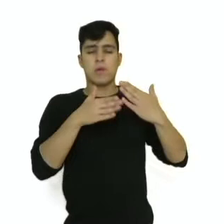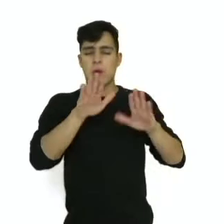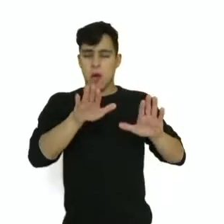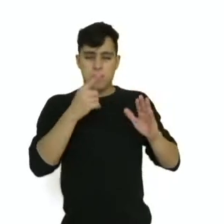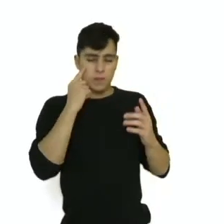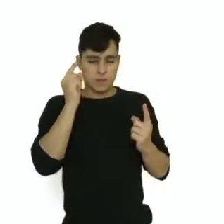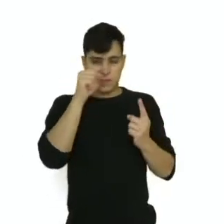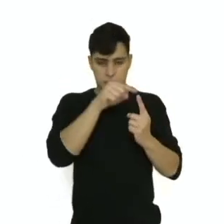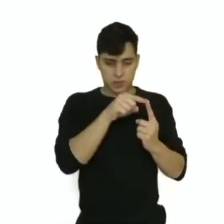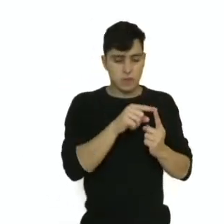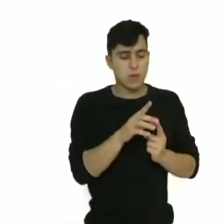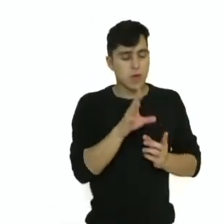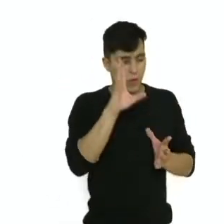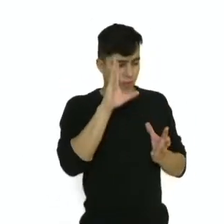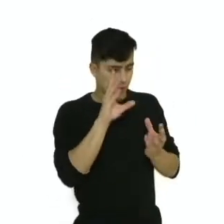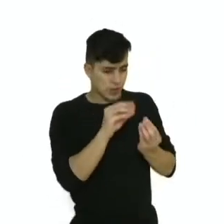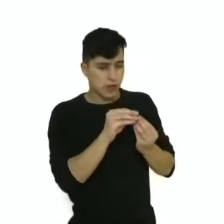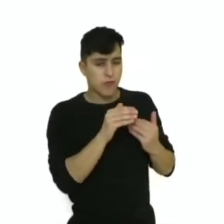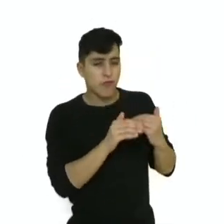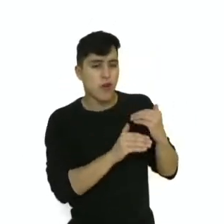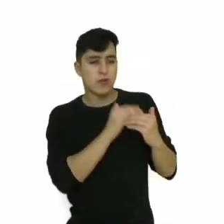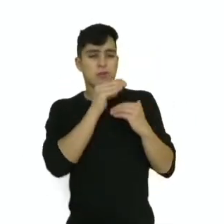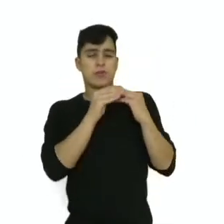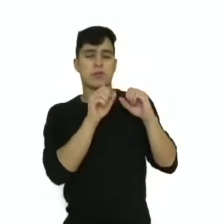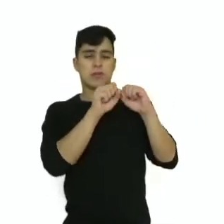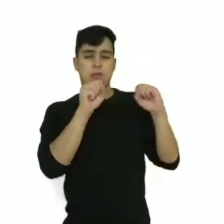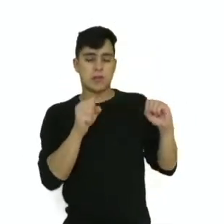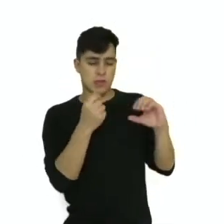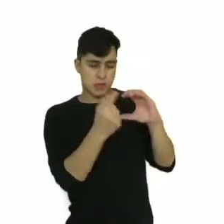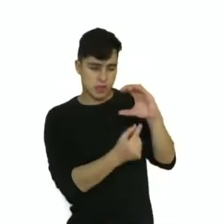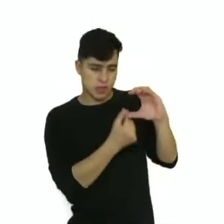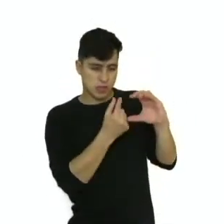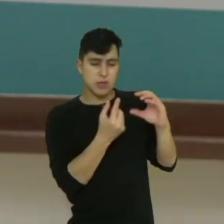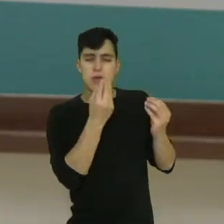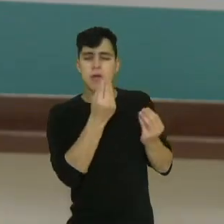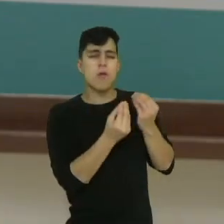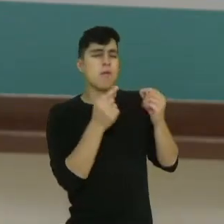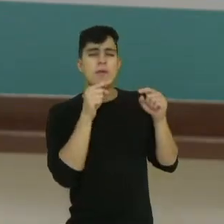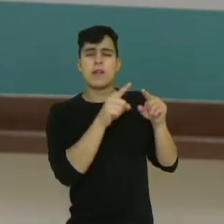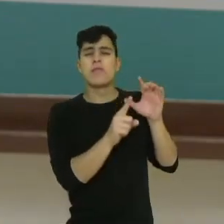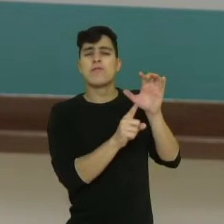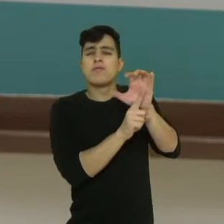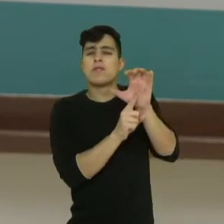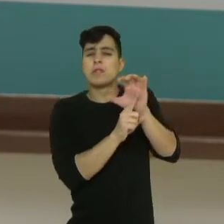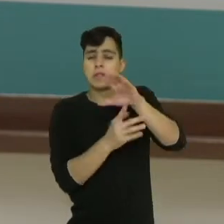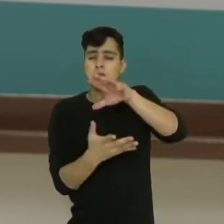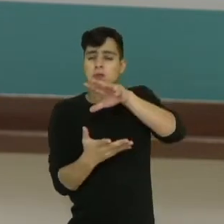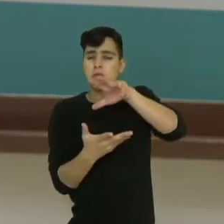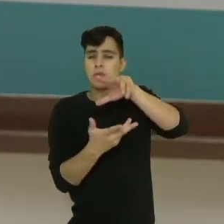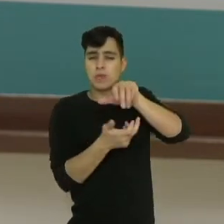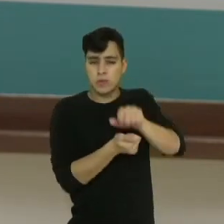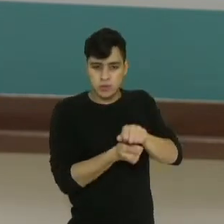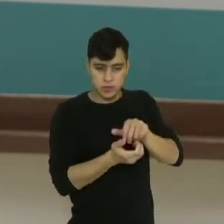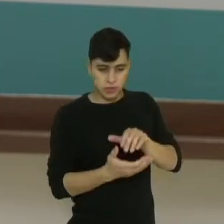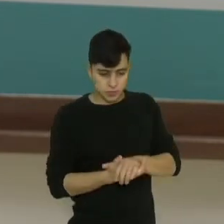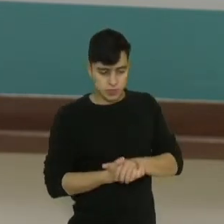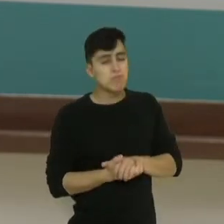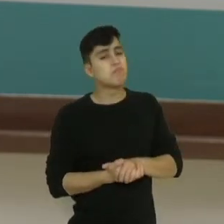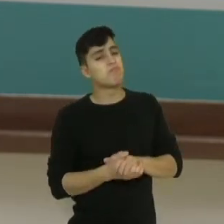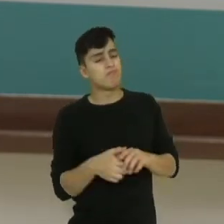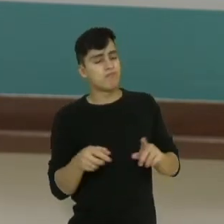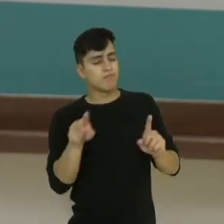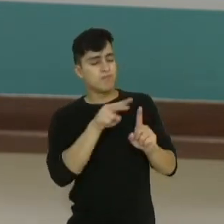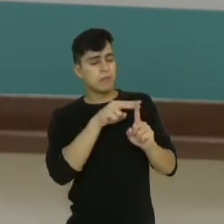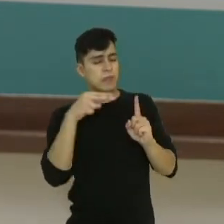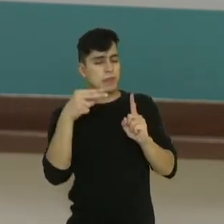compreender a evolução do sistema capitalista e compreender a influência desse capitalismo no cenário global. Dentro dessa perspectiva, a pergunta